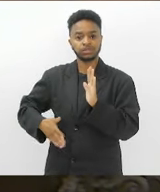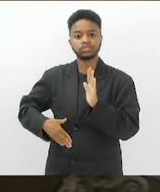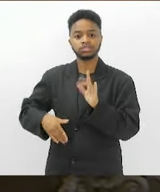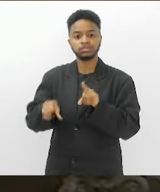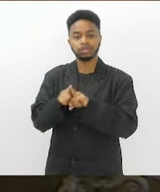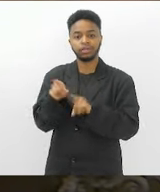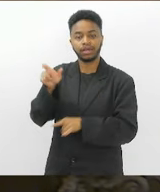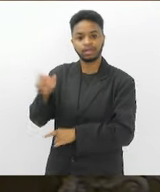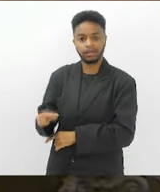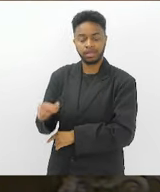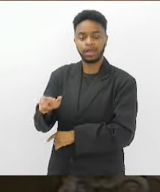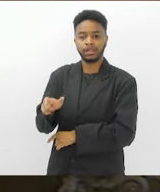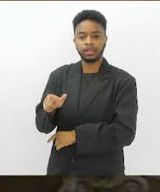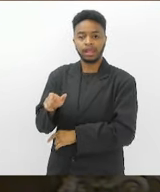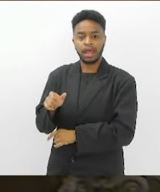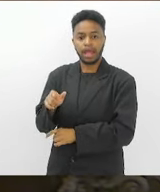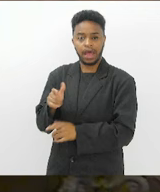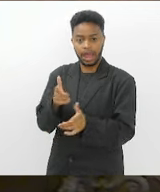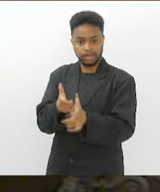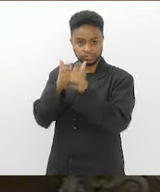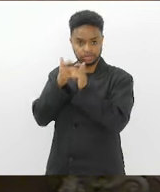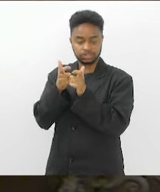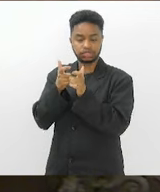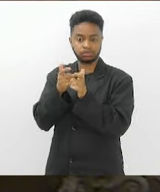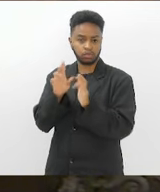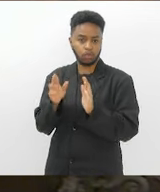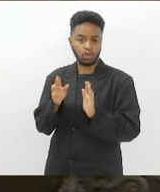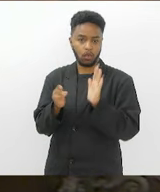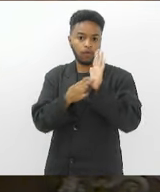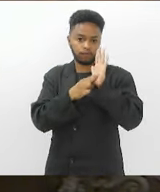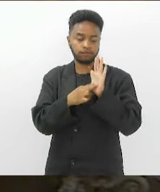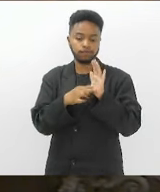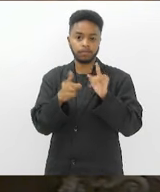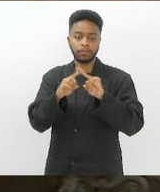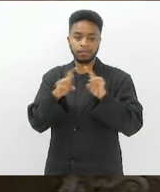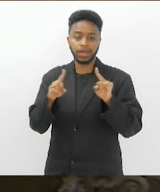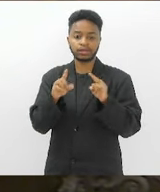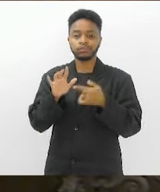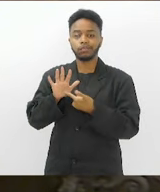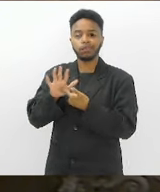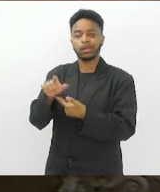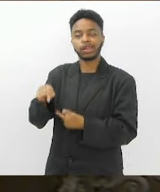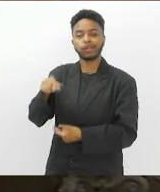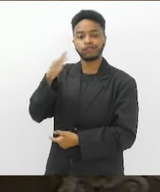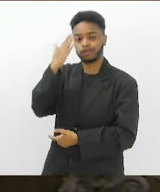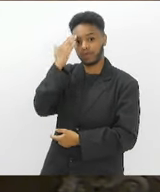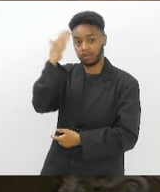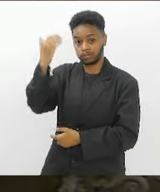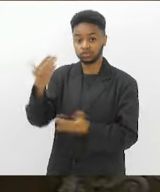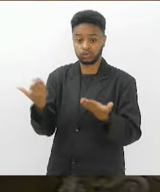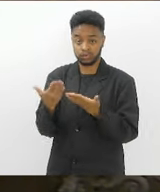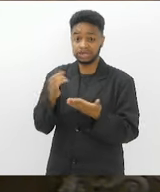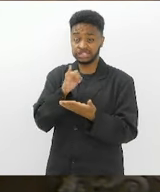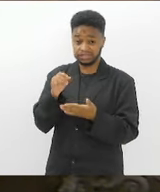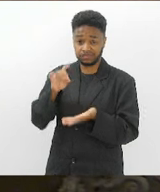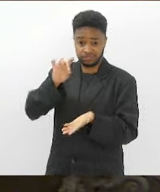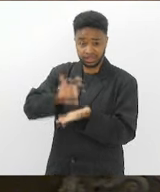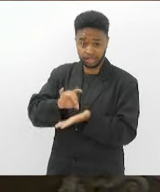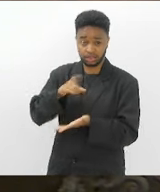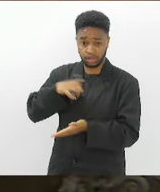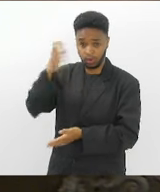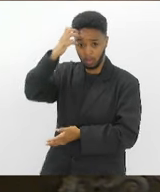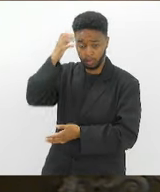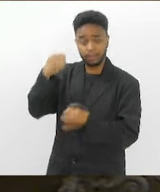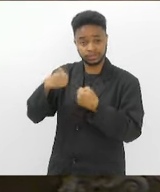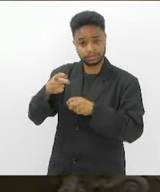confesso, transformado em estrela global. Se ele for culpado, que apodreça na cadeia. A imprensa